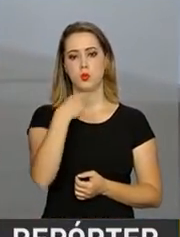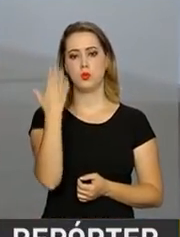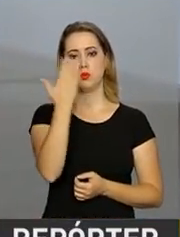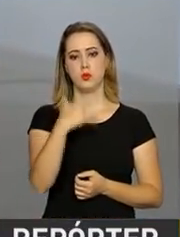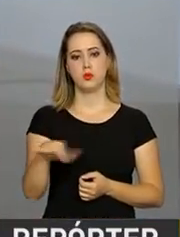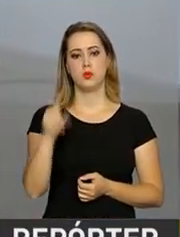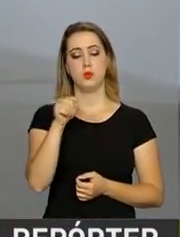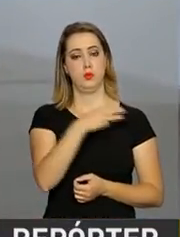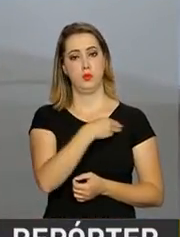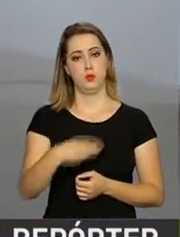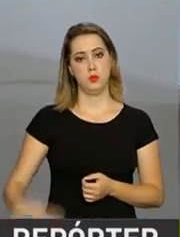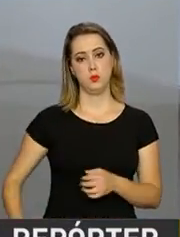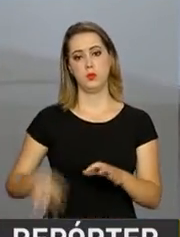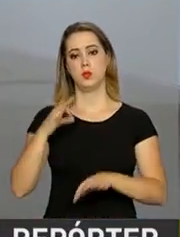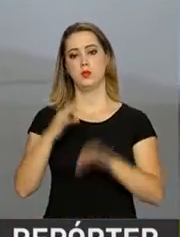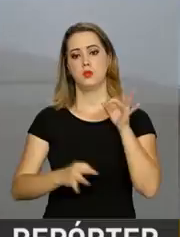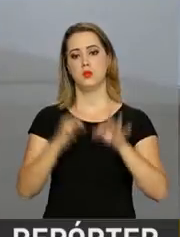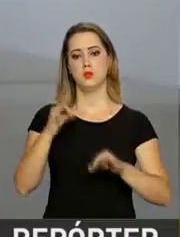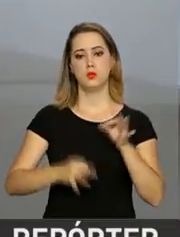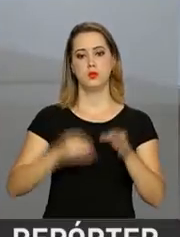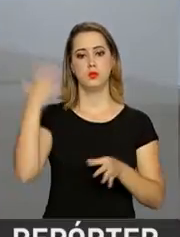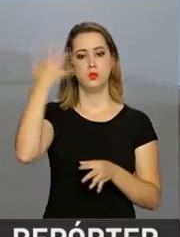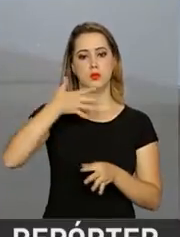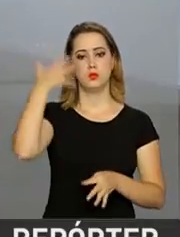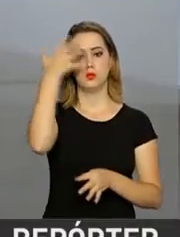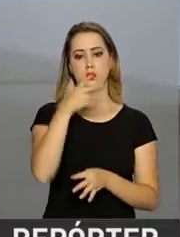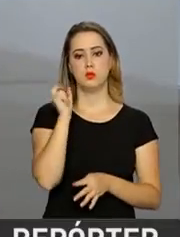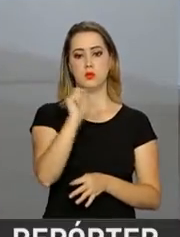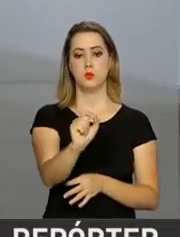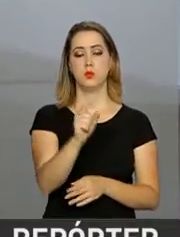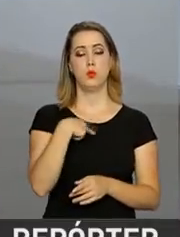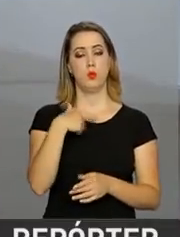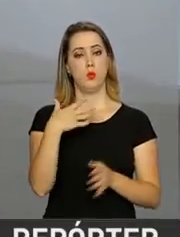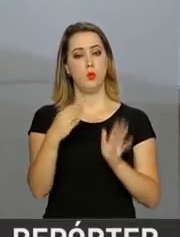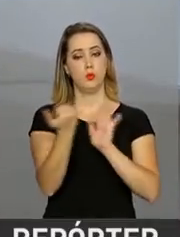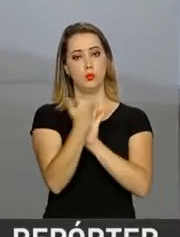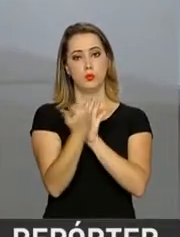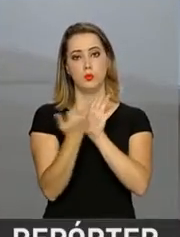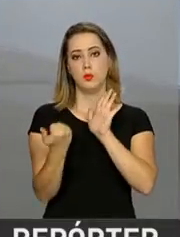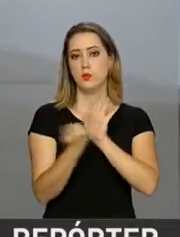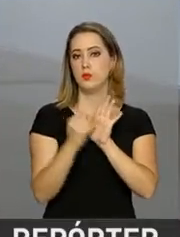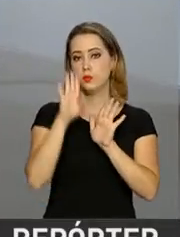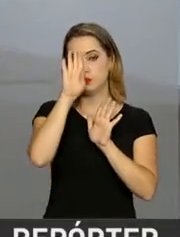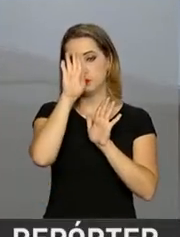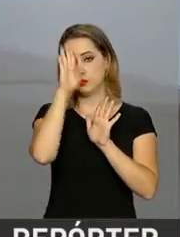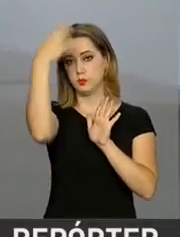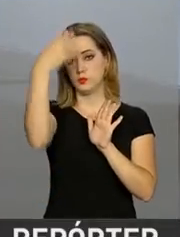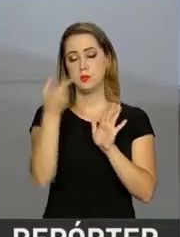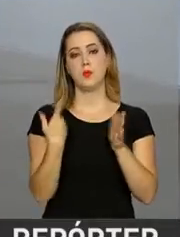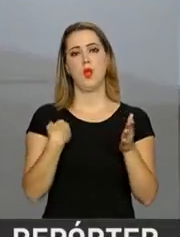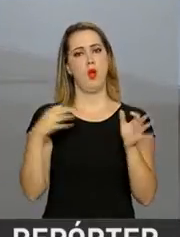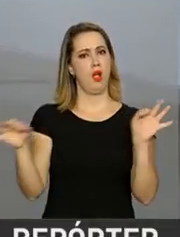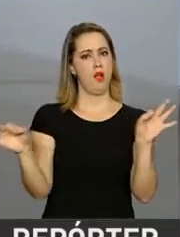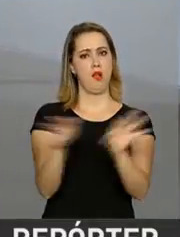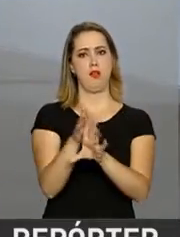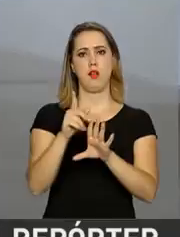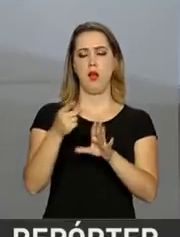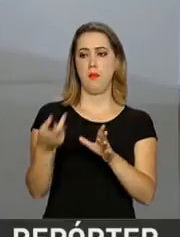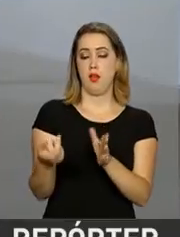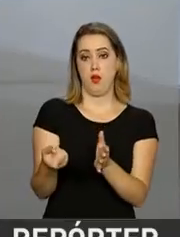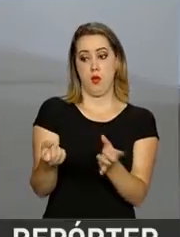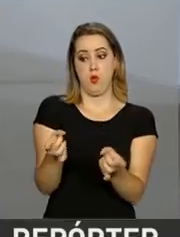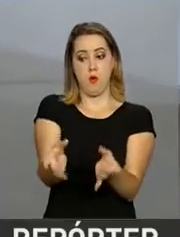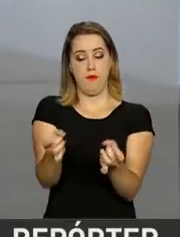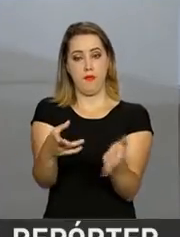da justiça alexandre de moraes explicou entre outras coisas que o plano vai priorizar o combate ao narcotráfico e ao crime organizado